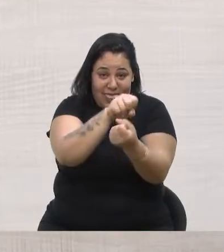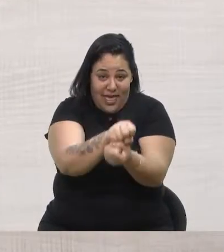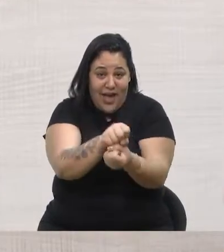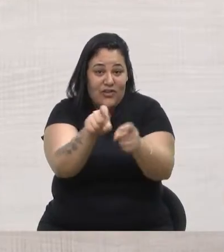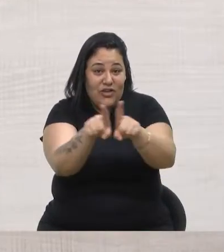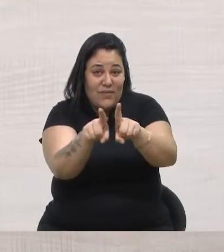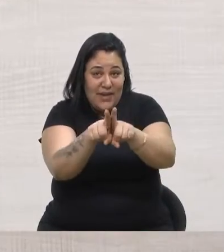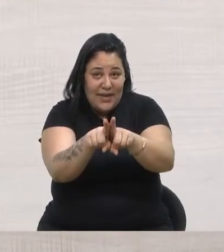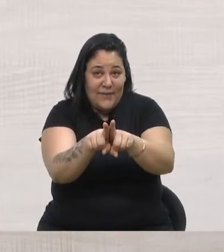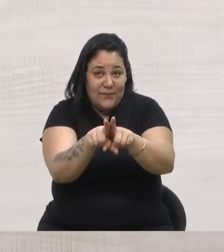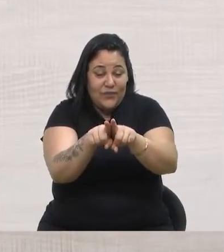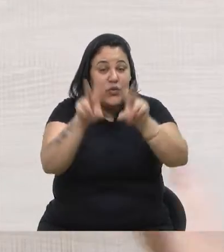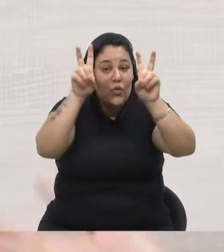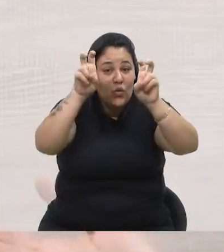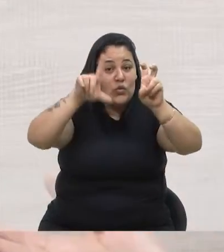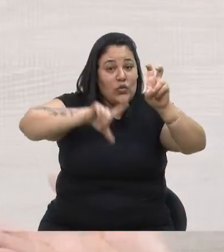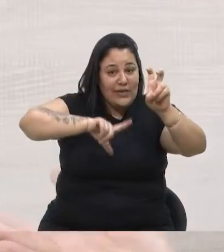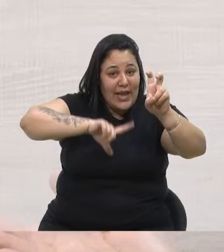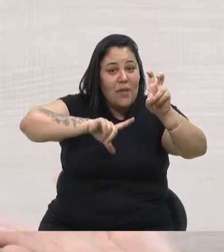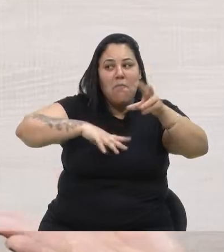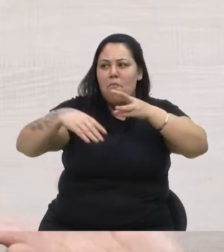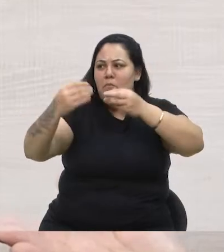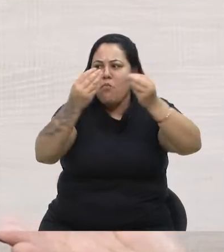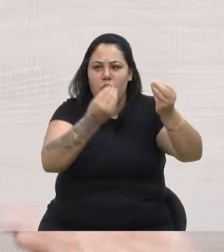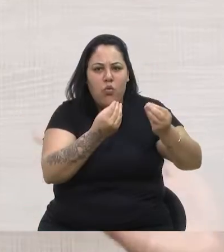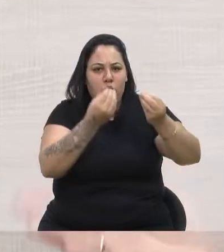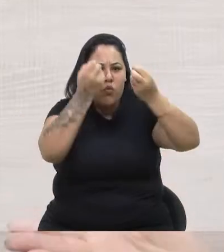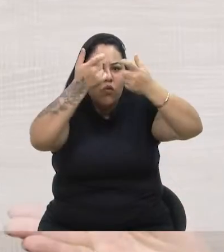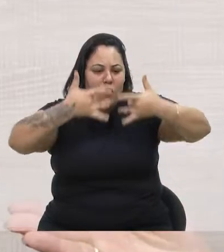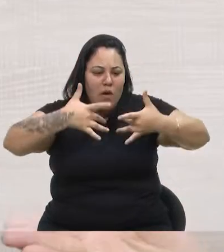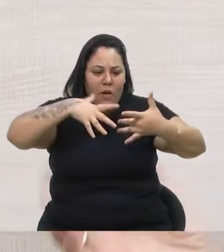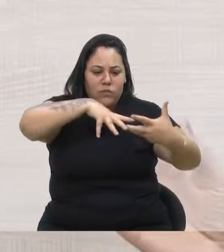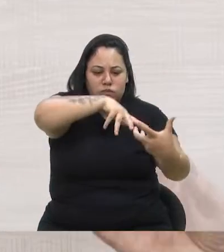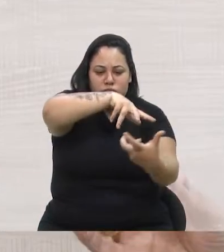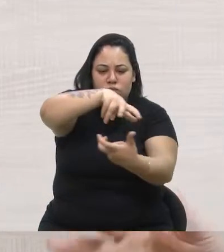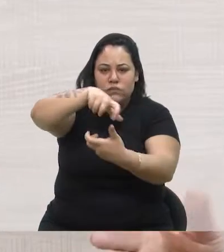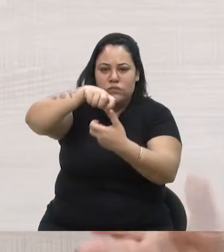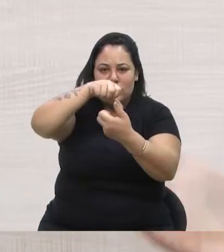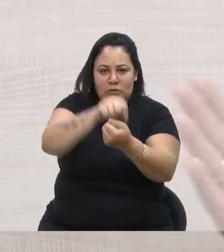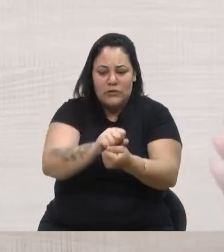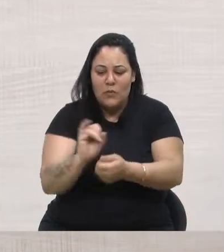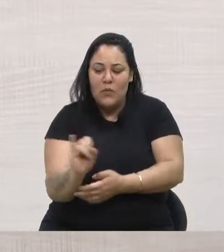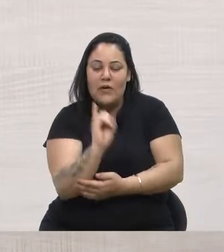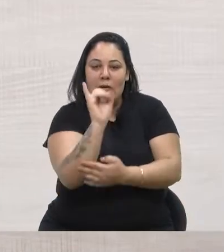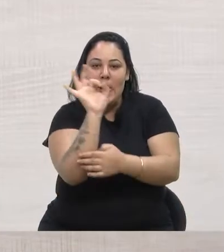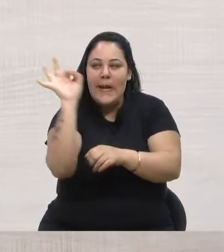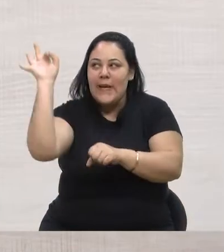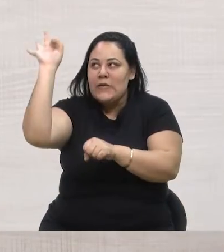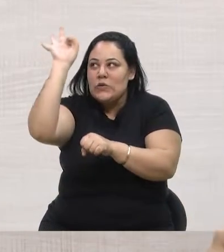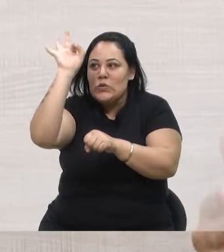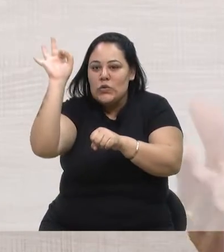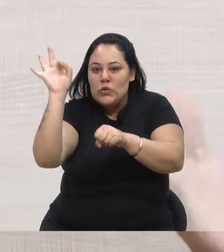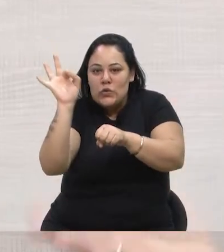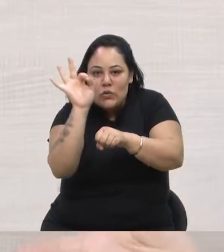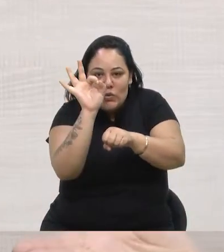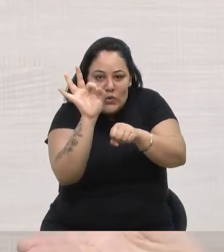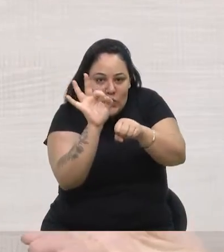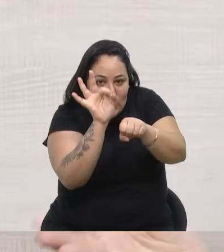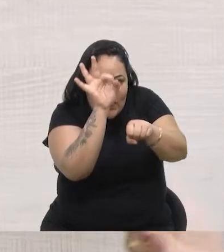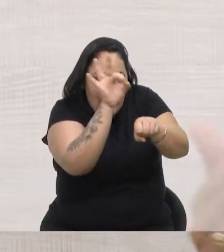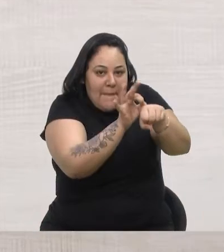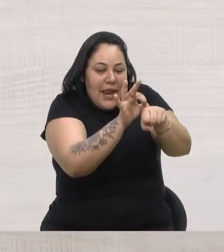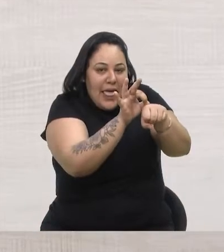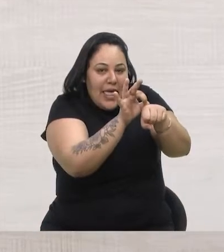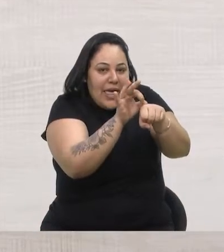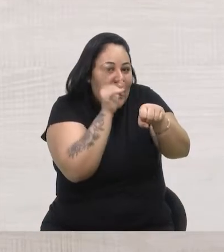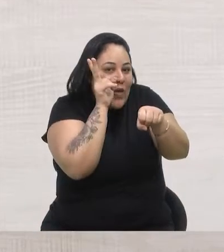sustentabilidade, e o eixo tem muitas coisas sobre sustentabilidade, nesse caso é sobre a importância das abelhas e a preservação,